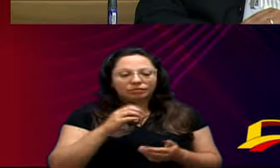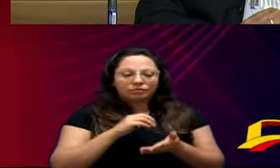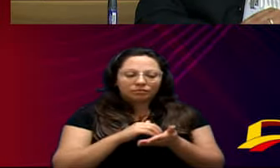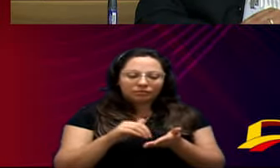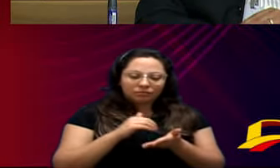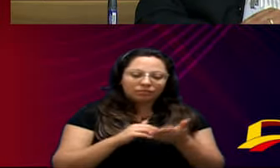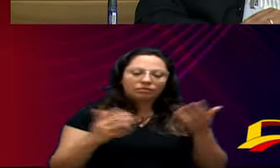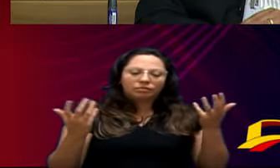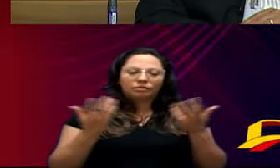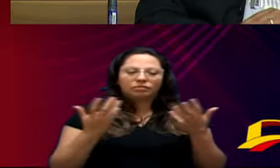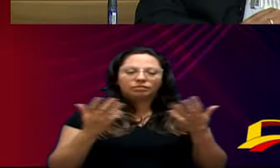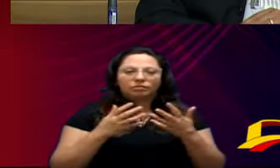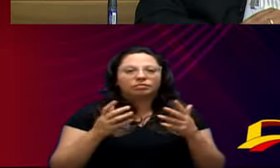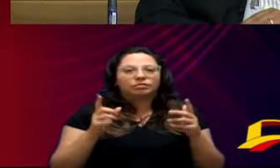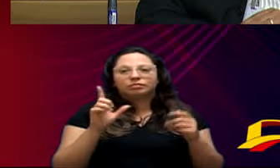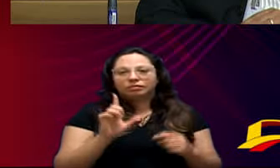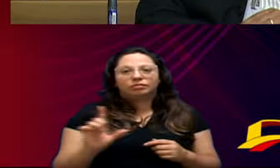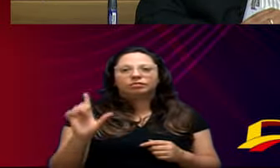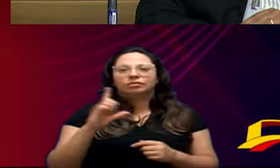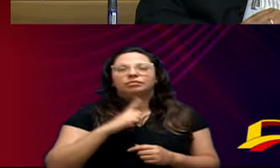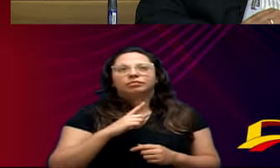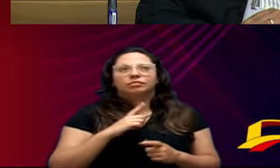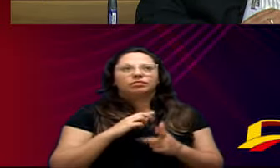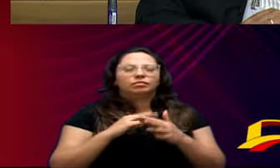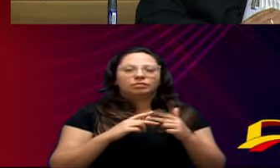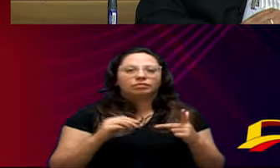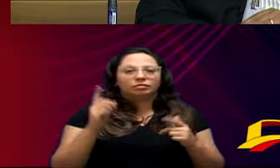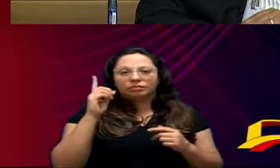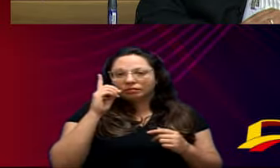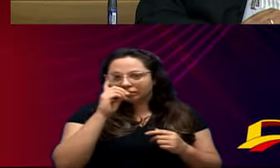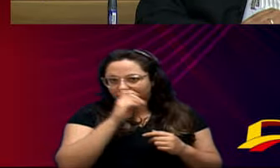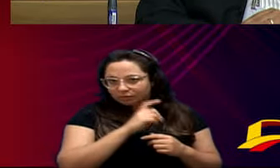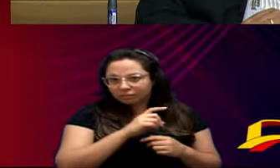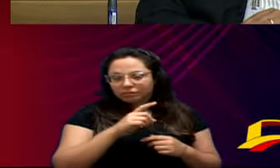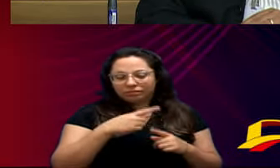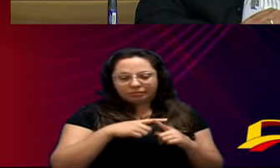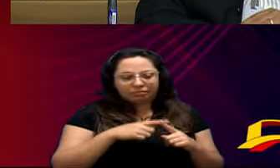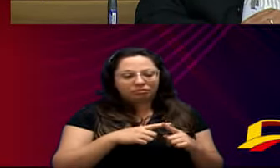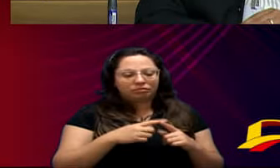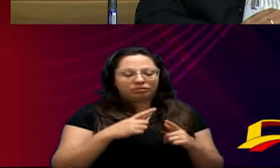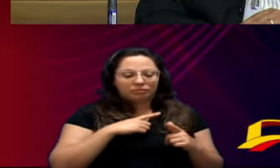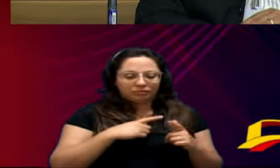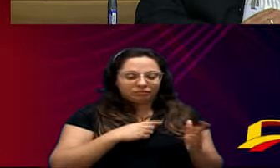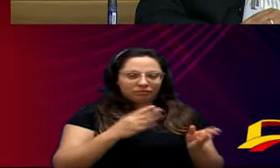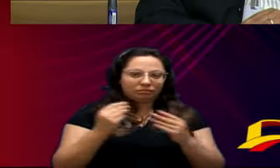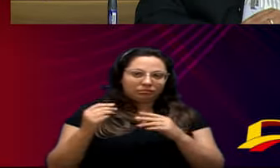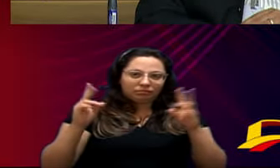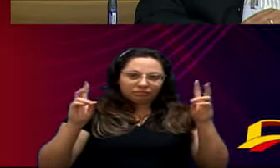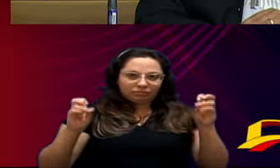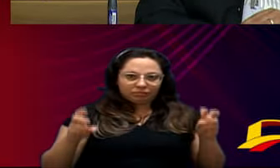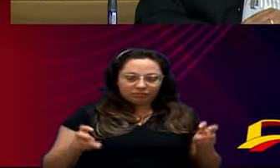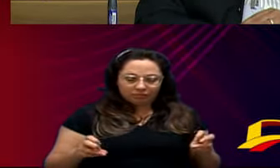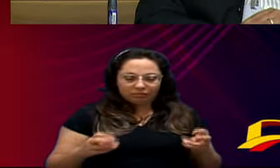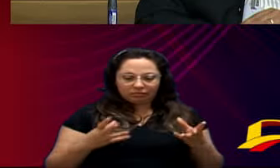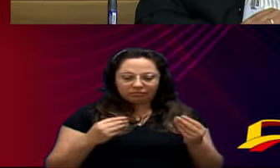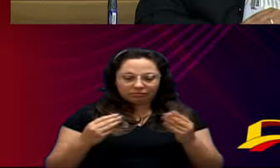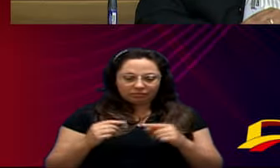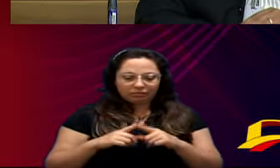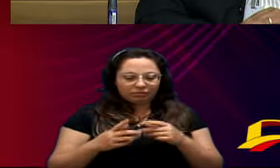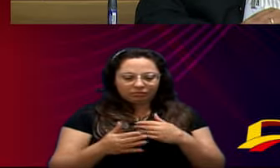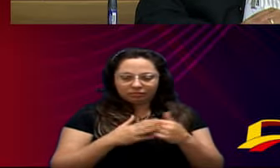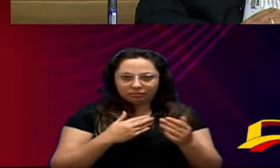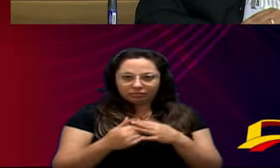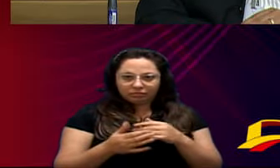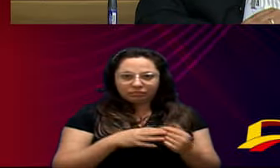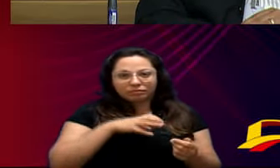hoje a secretaria lógico tem vários é muito complexa porque ela atua em várias frentes né Muito recurso mas mesmo assim